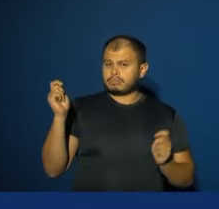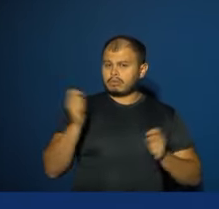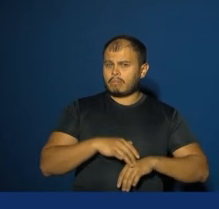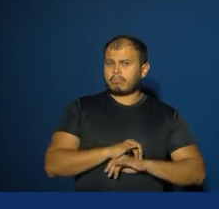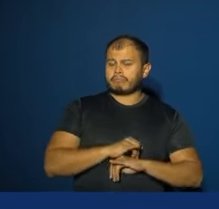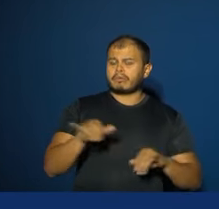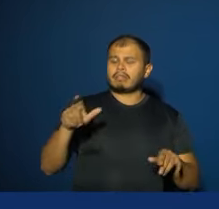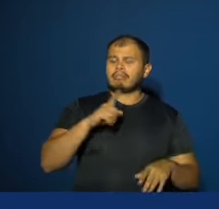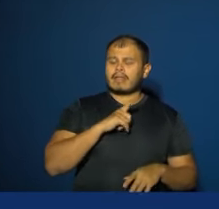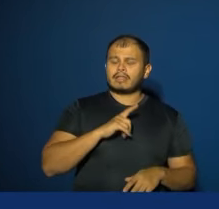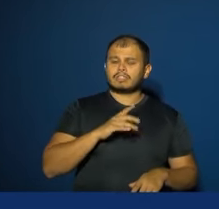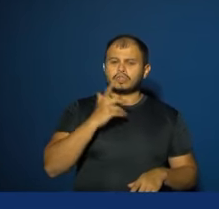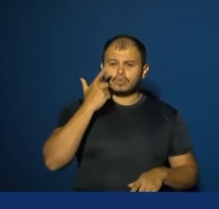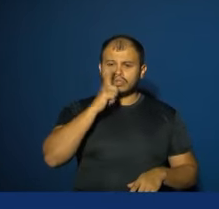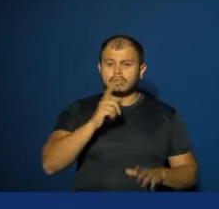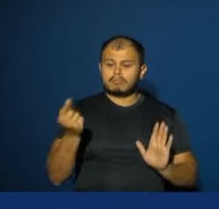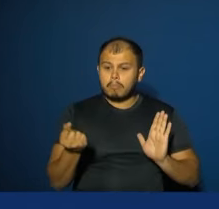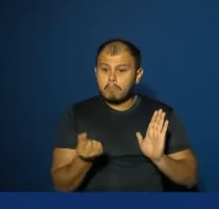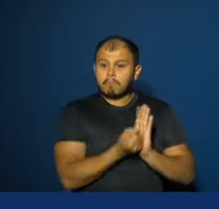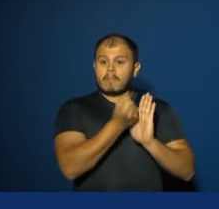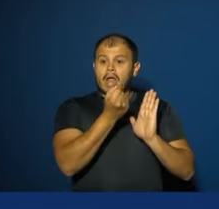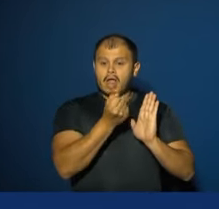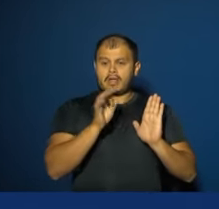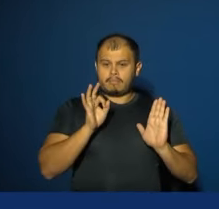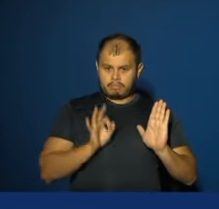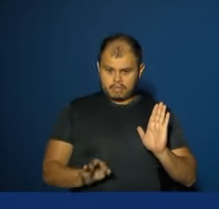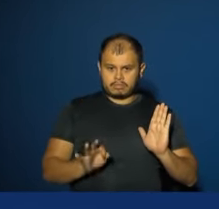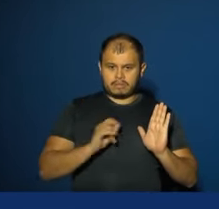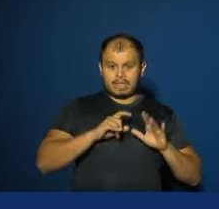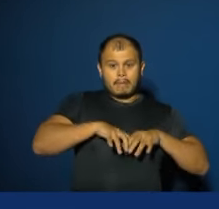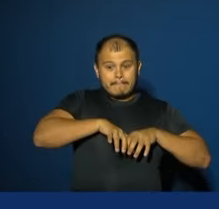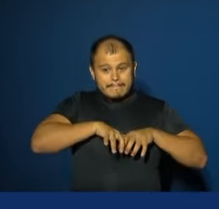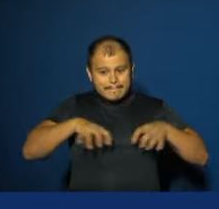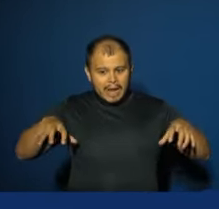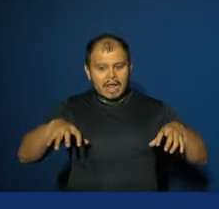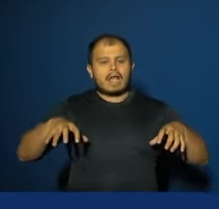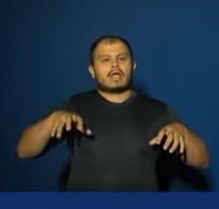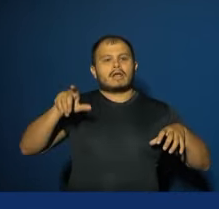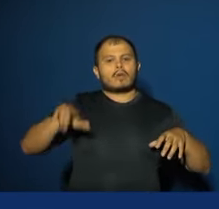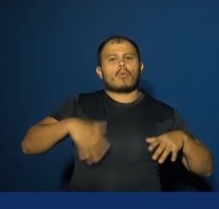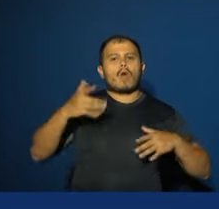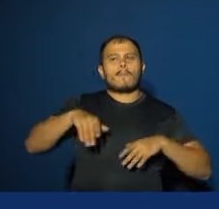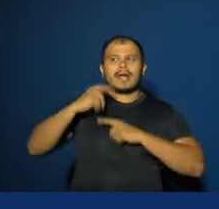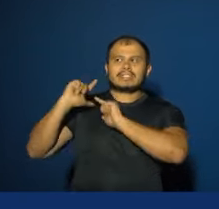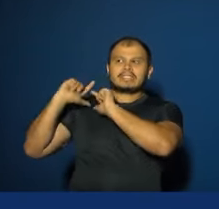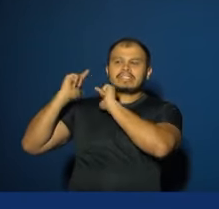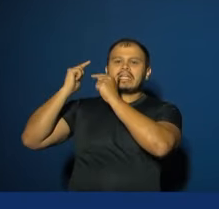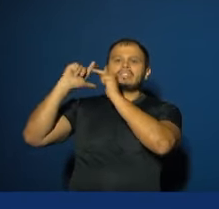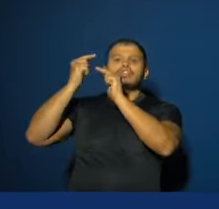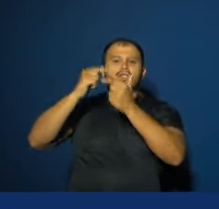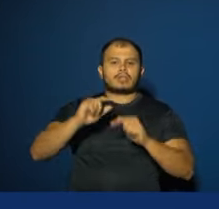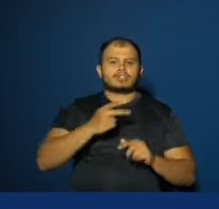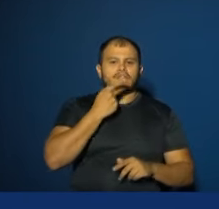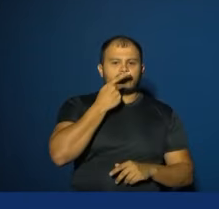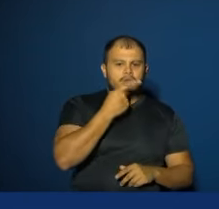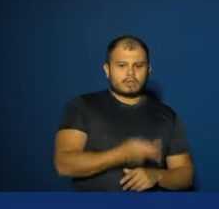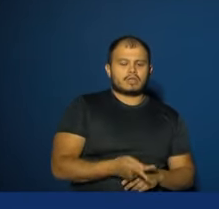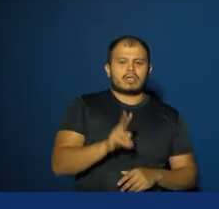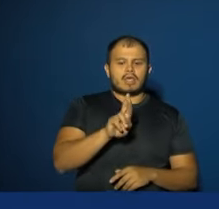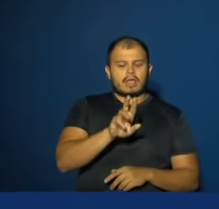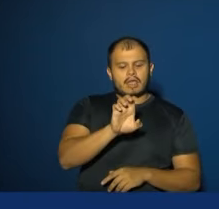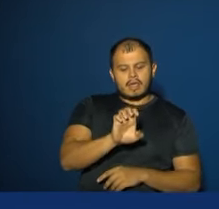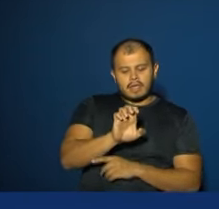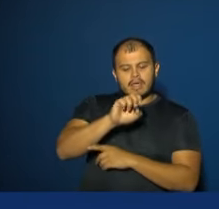poder tangibilizar isso, a gente criou uma marca. Uma marca separada do negócio mais tradicional de utility, a gente chamou de